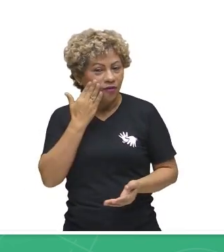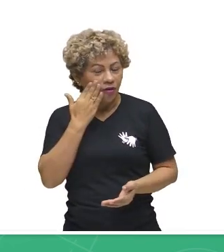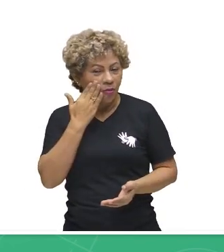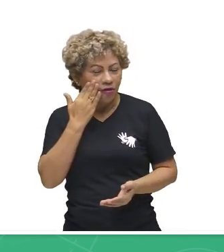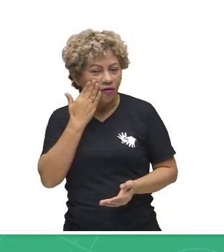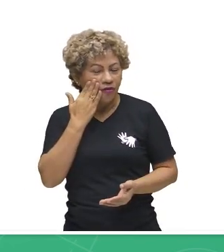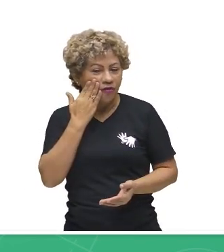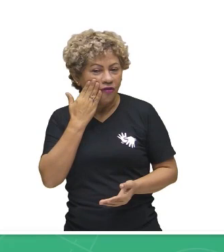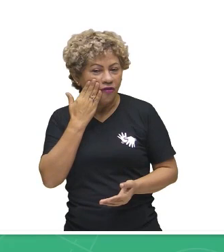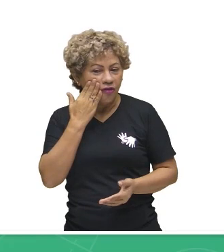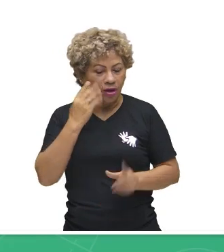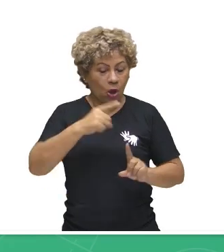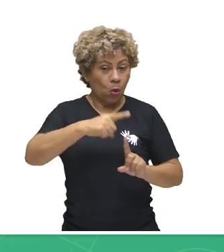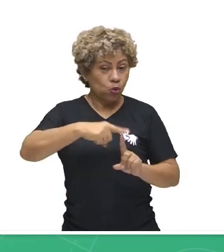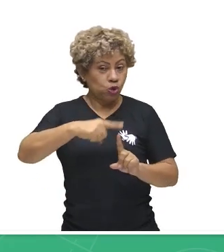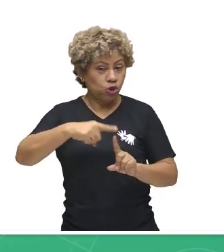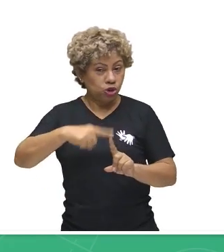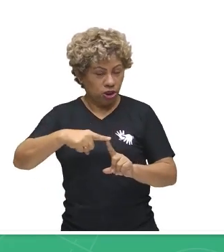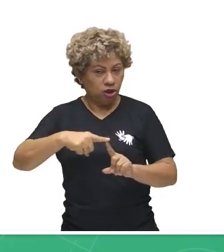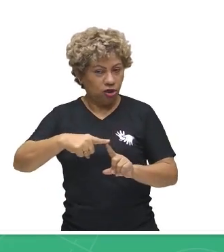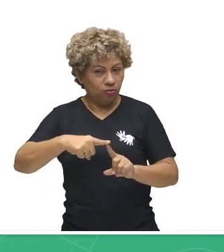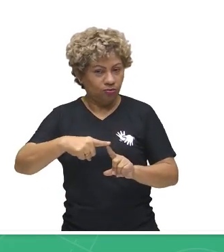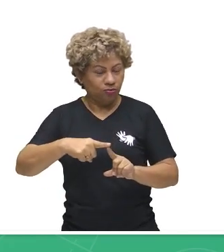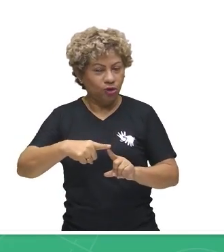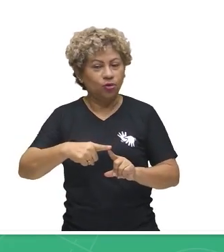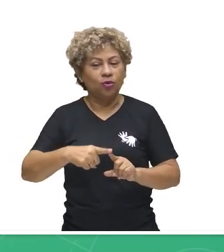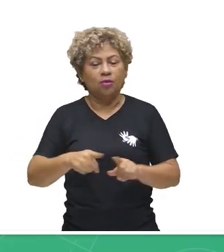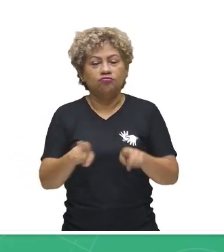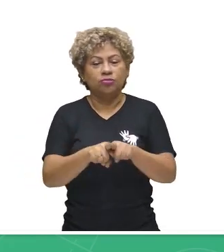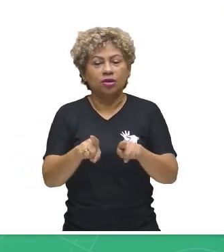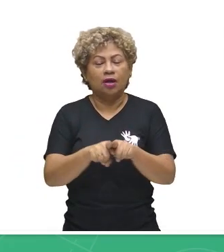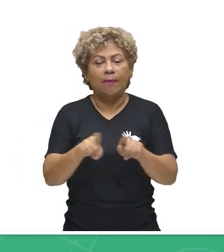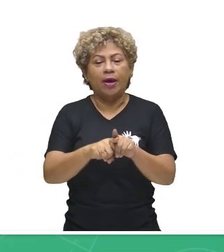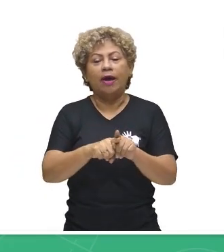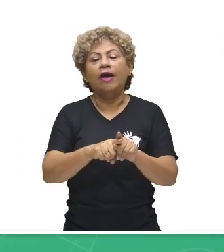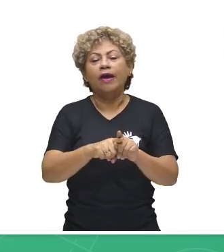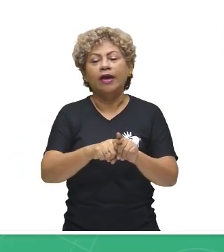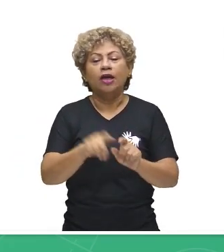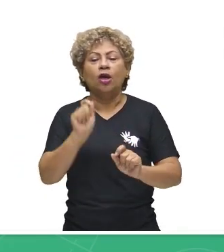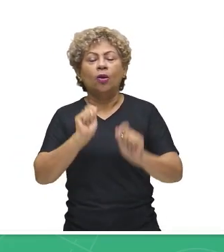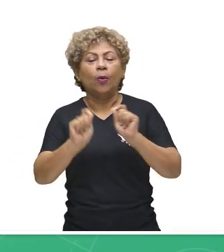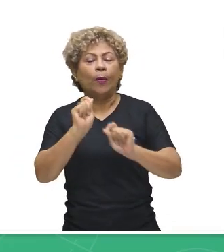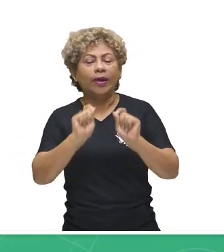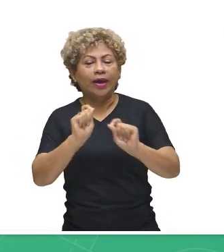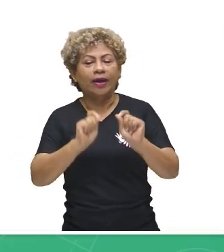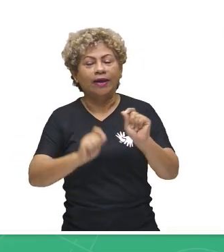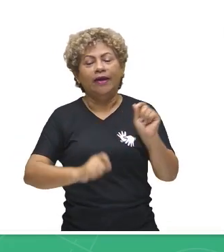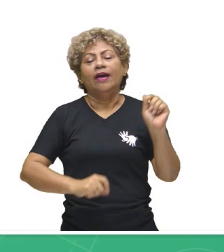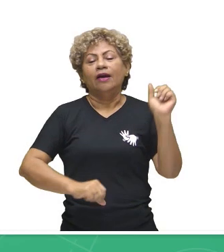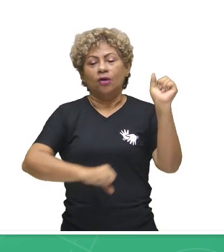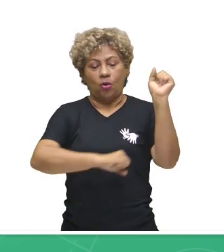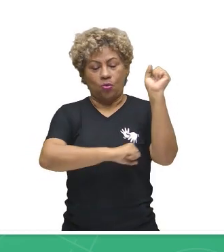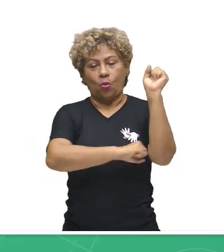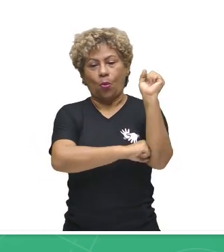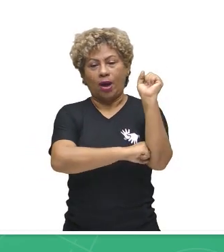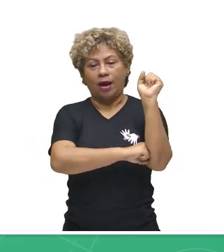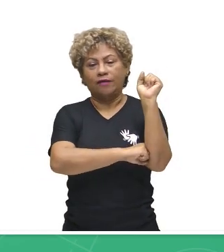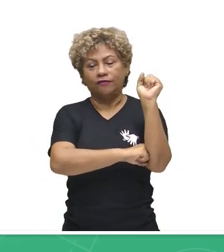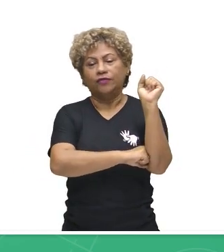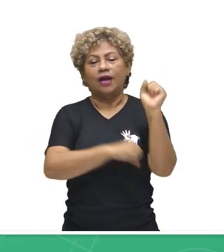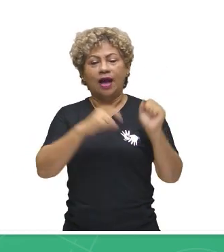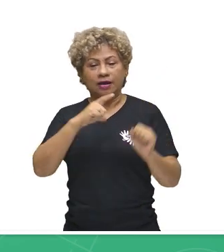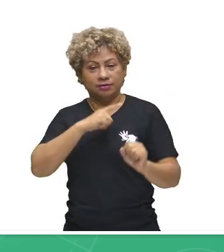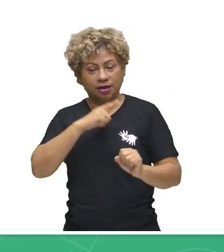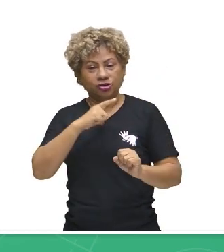de forma envolvida aí com gráfico. Vejam, temos aí o movimento uniforme.